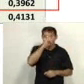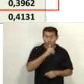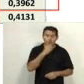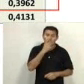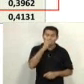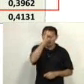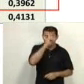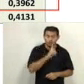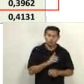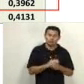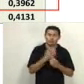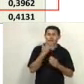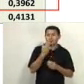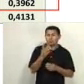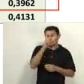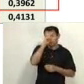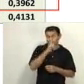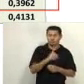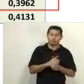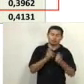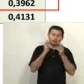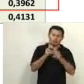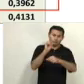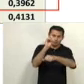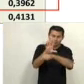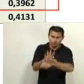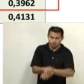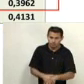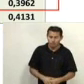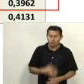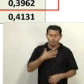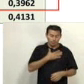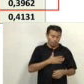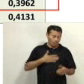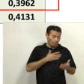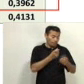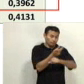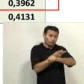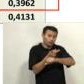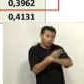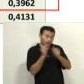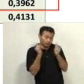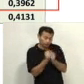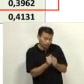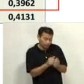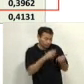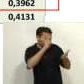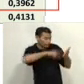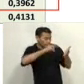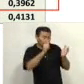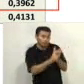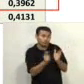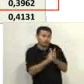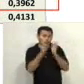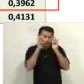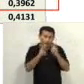procurar é exatamente a mesma. Quem tiver com o seu slide aí, eu gostaria que vocês procurassem juntamente comigo. Então vamos